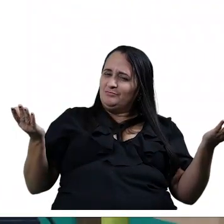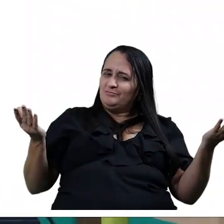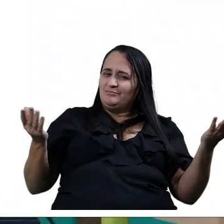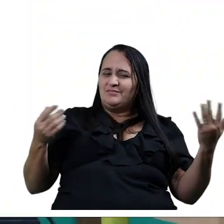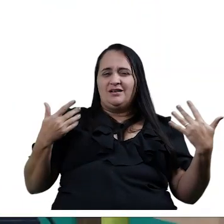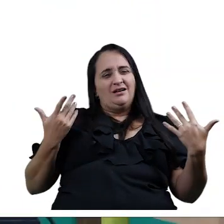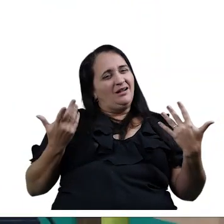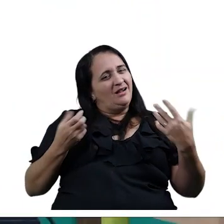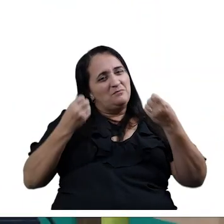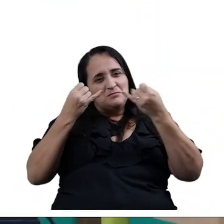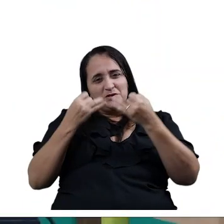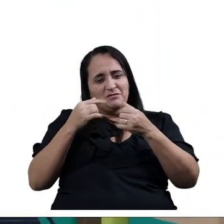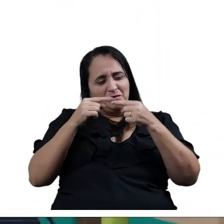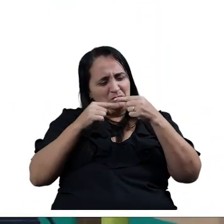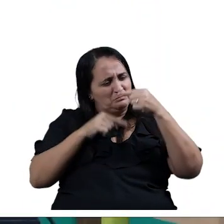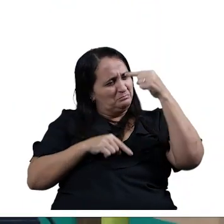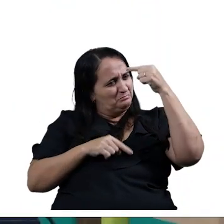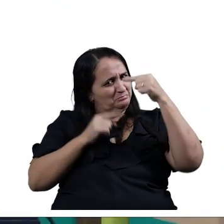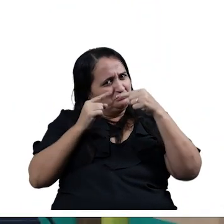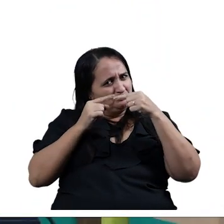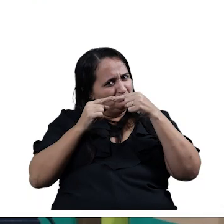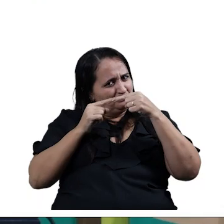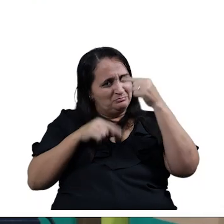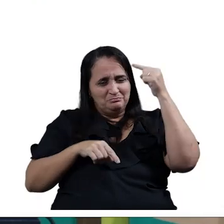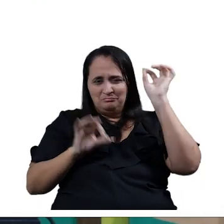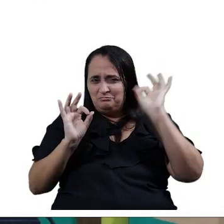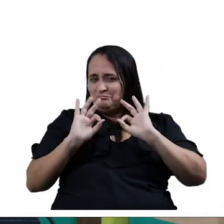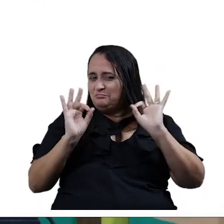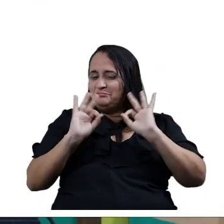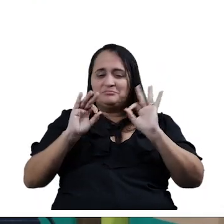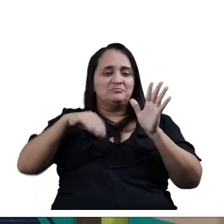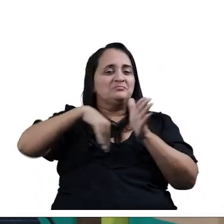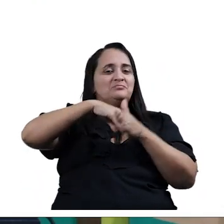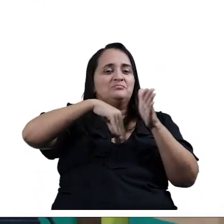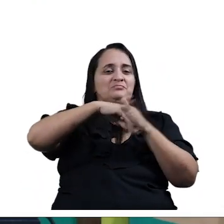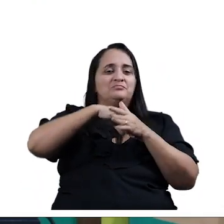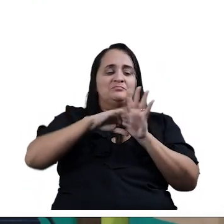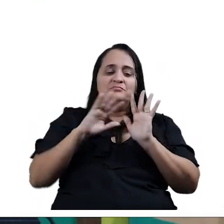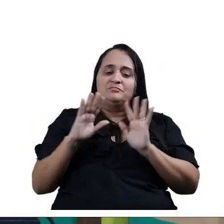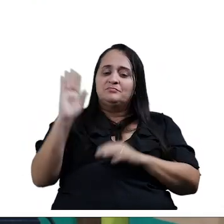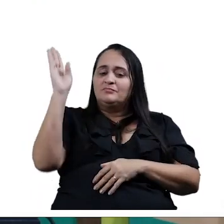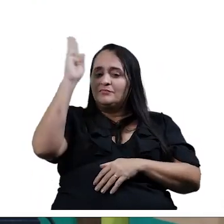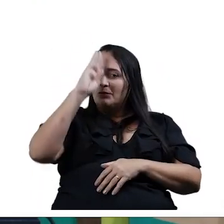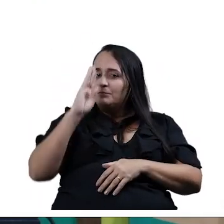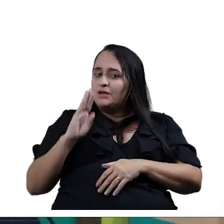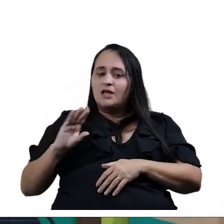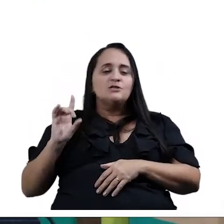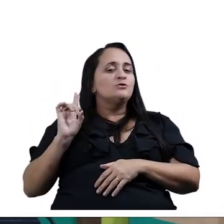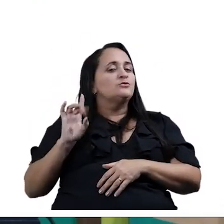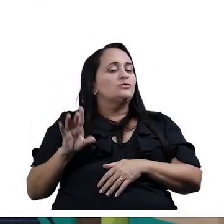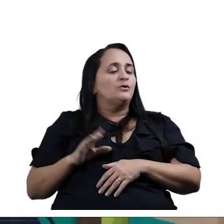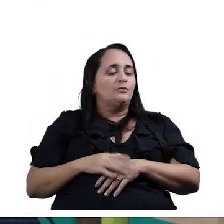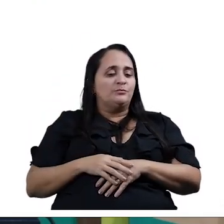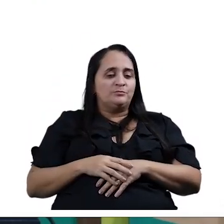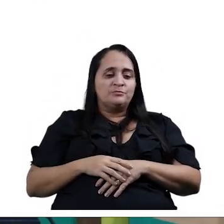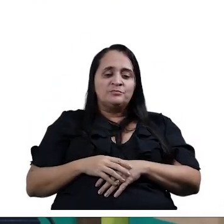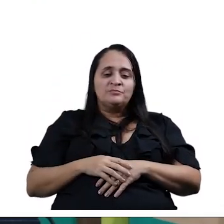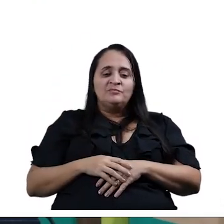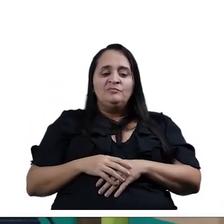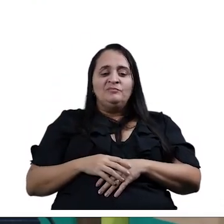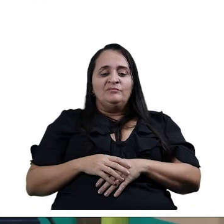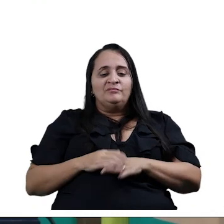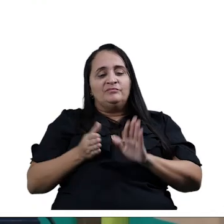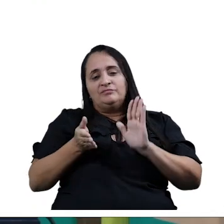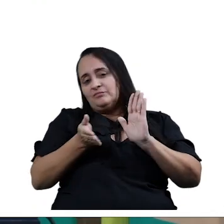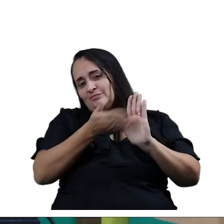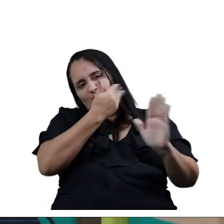Essa não precisa nem comentar, né, gente? O texto não fala nada de futebol, fala de Brasil, mas nada a ver com futebol.